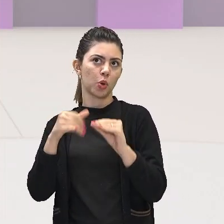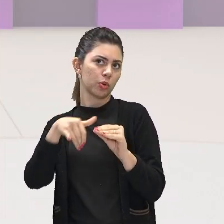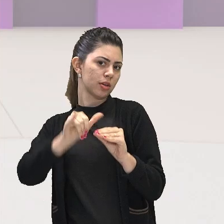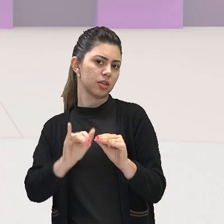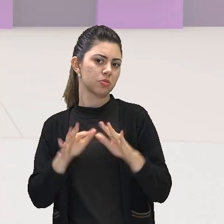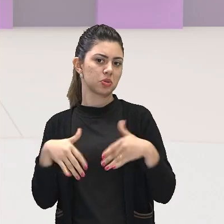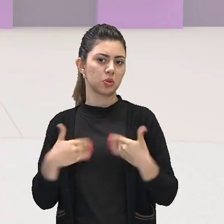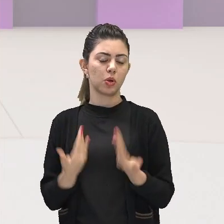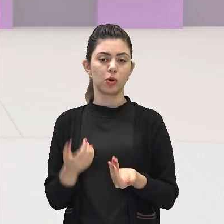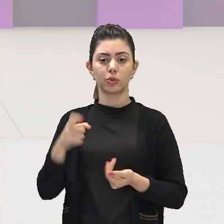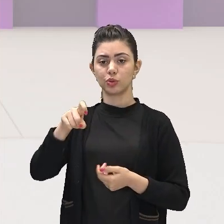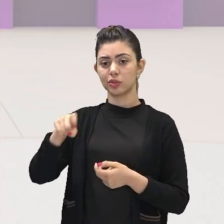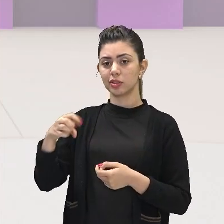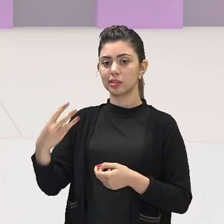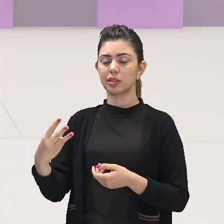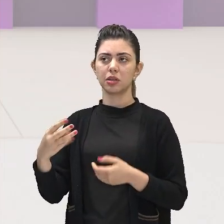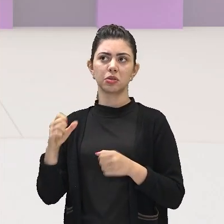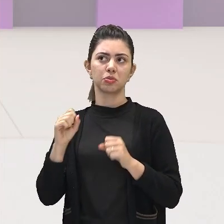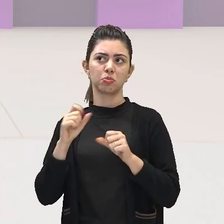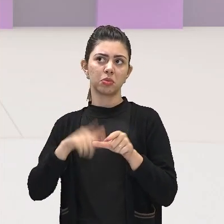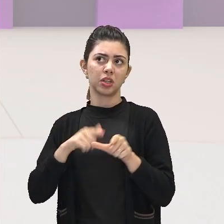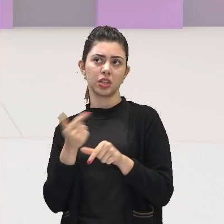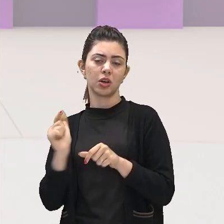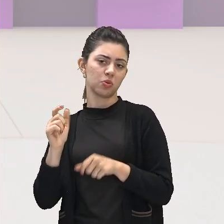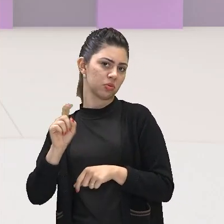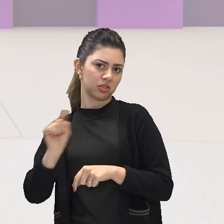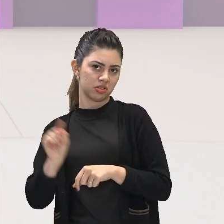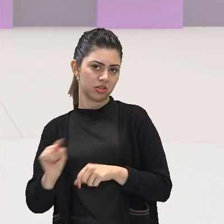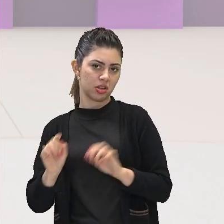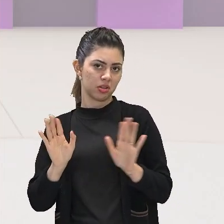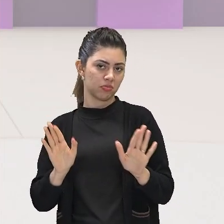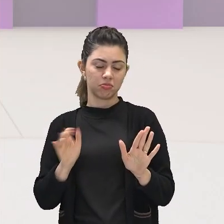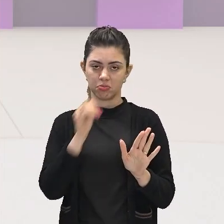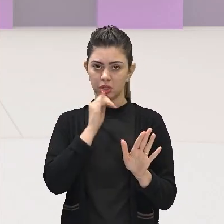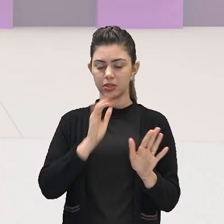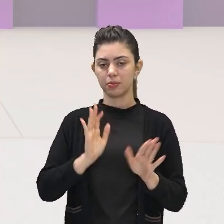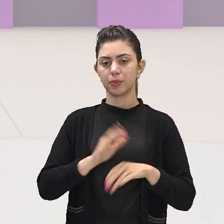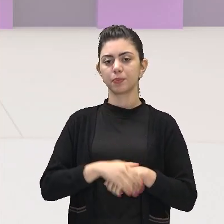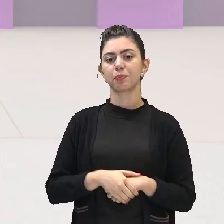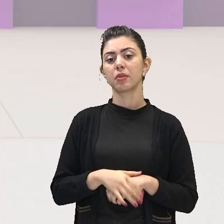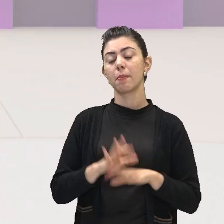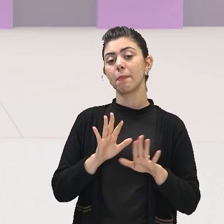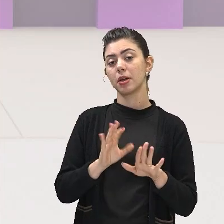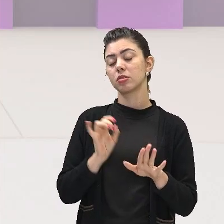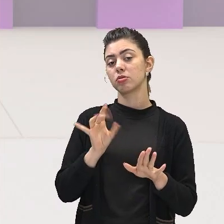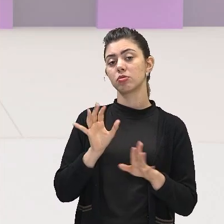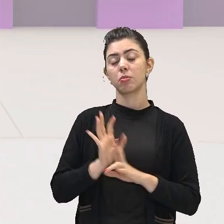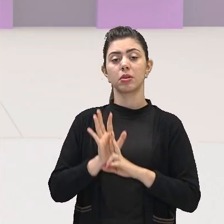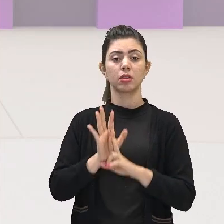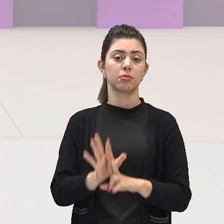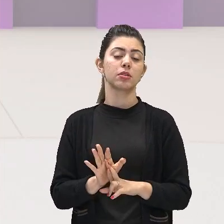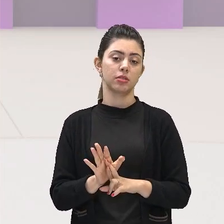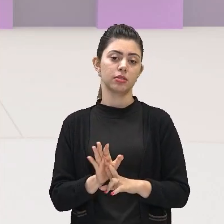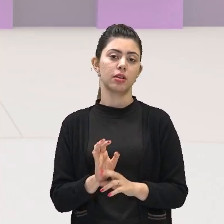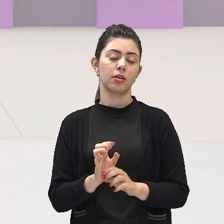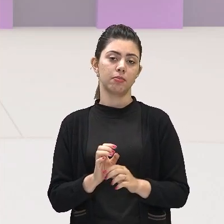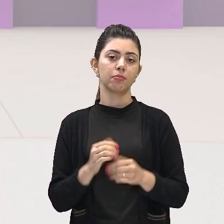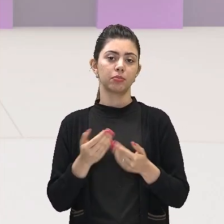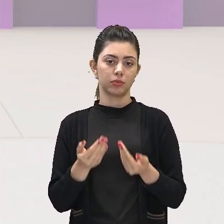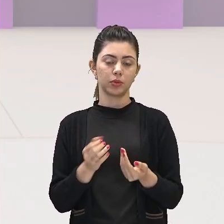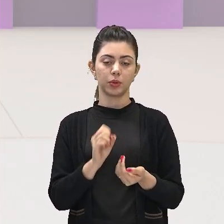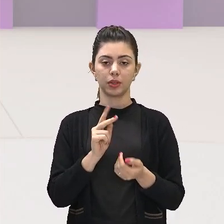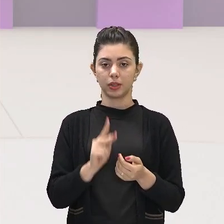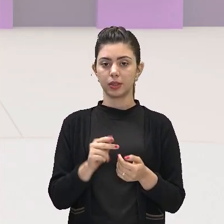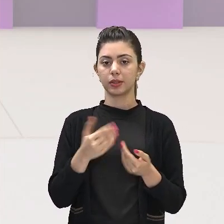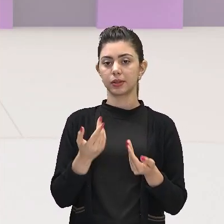x3 a gente pode representar por z e assim por diante, ok? Aqui é só uma representação. As incógnitas vão ser exatamente